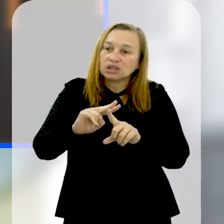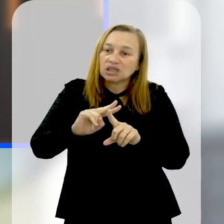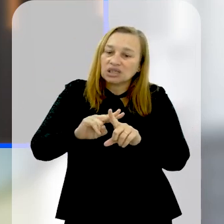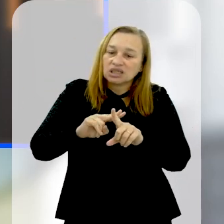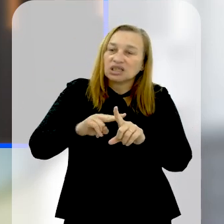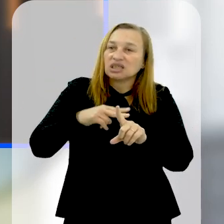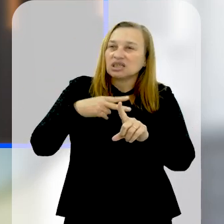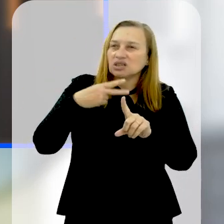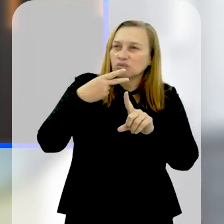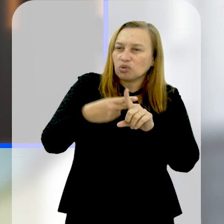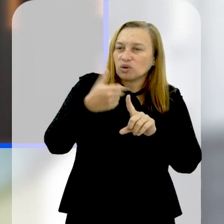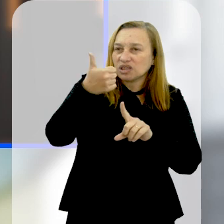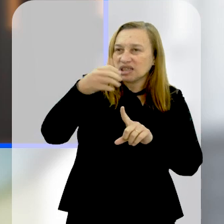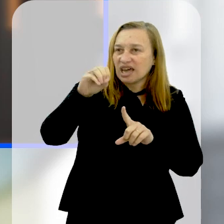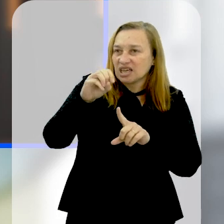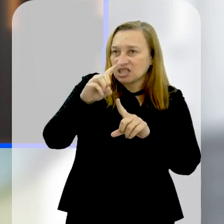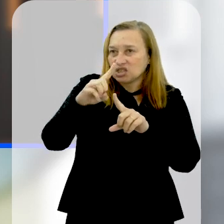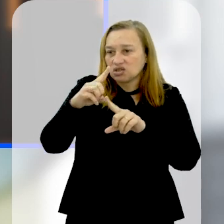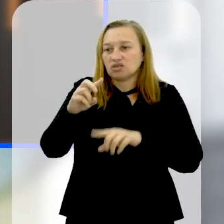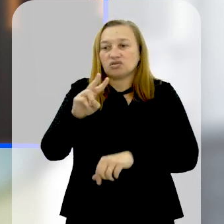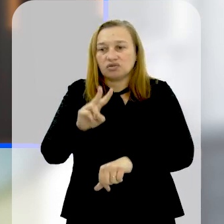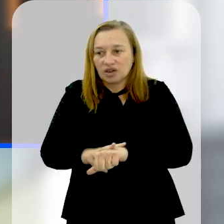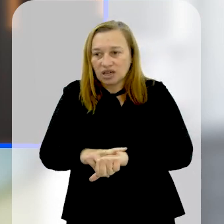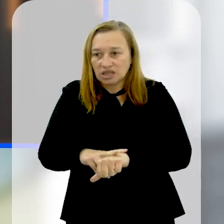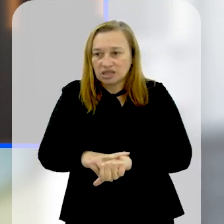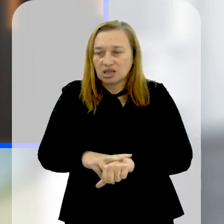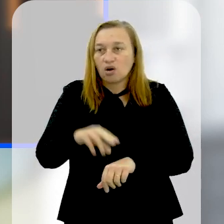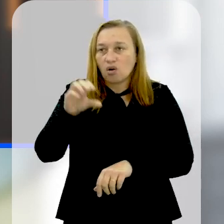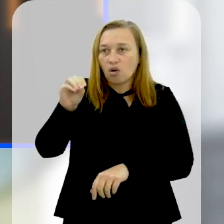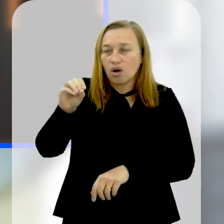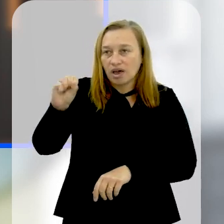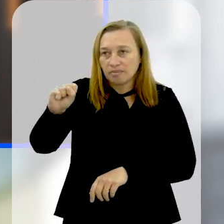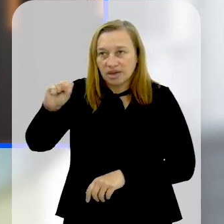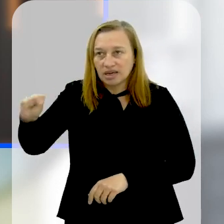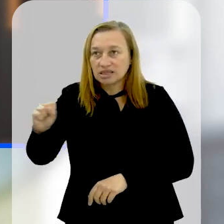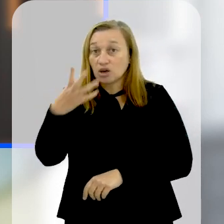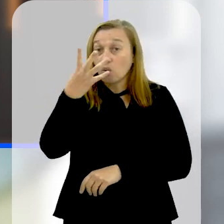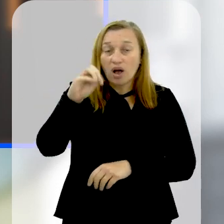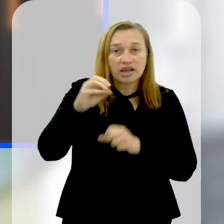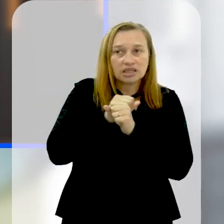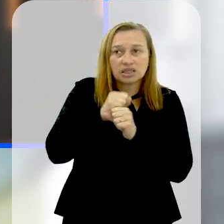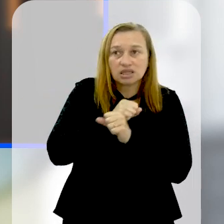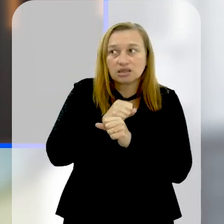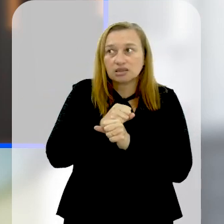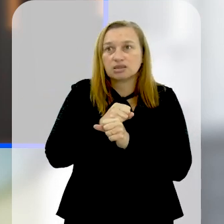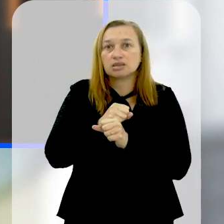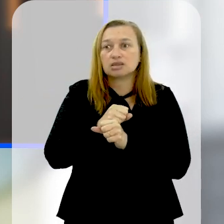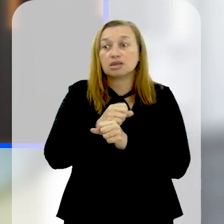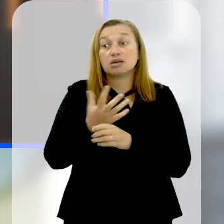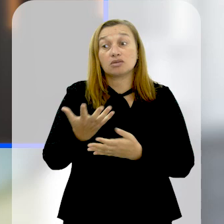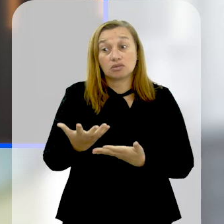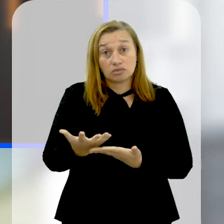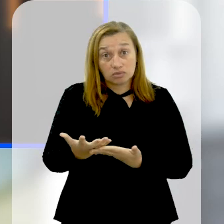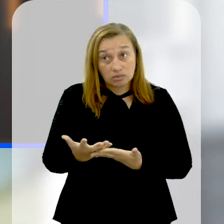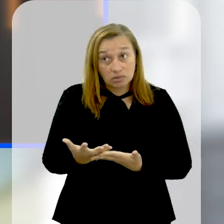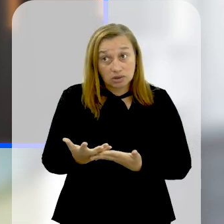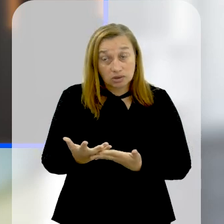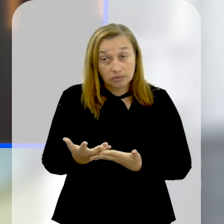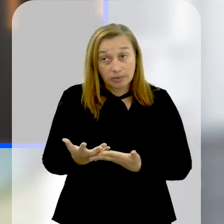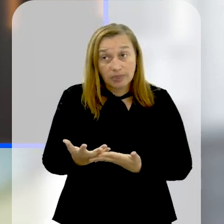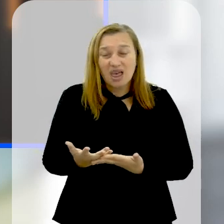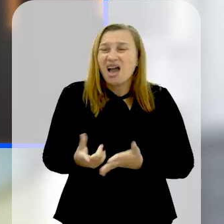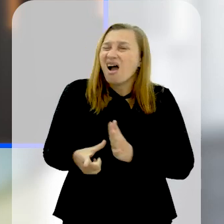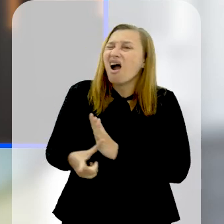vezes nas últimas 4 décadas, segundo a OMS. E isso é muito significativo, né? A